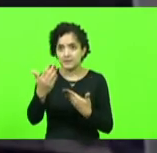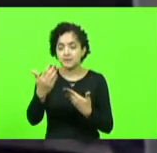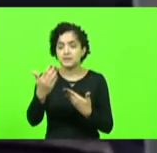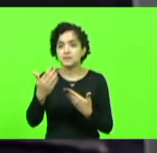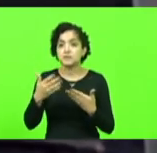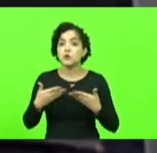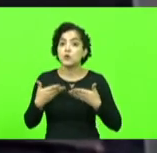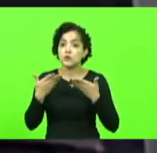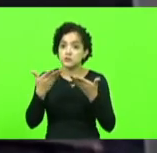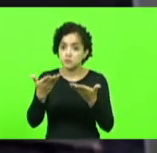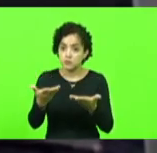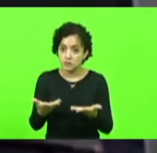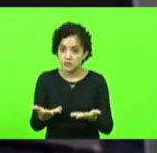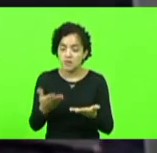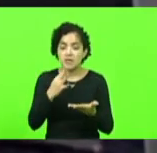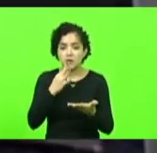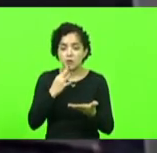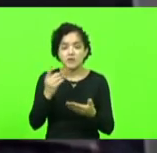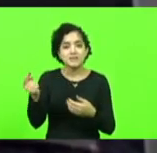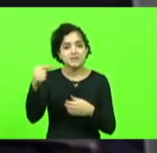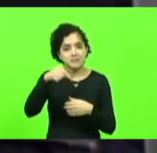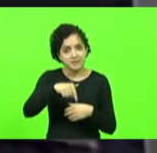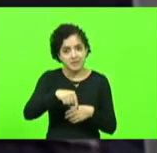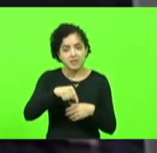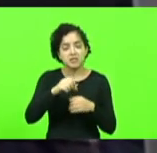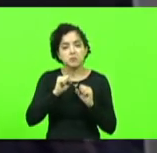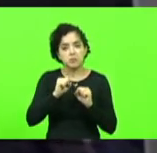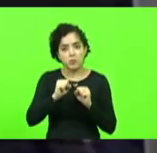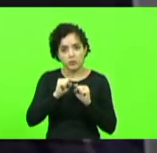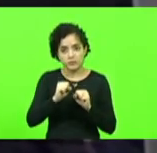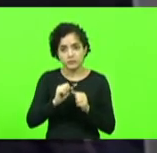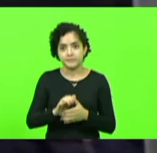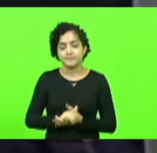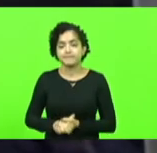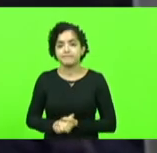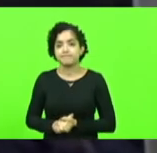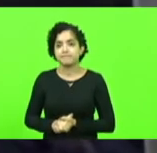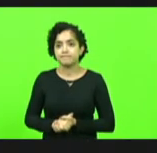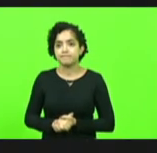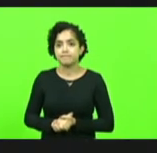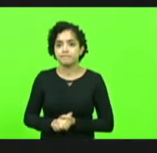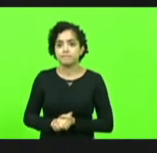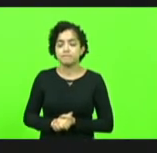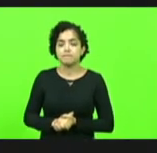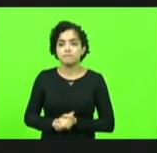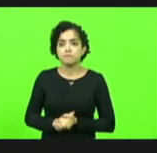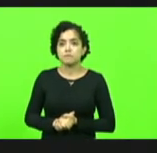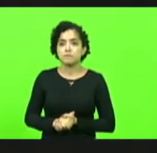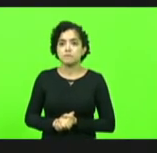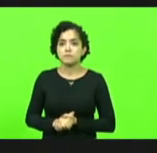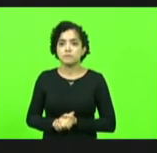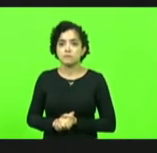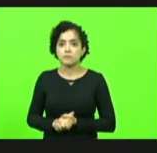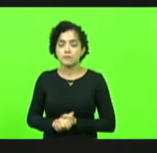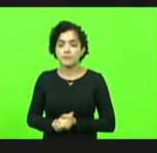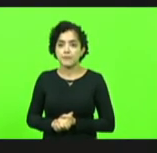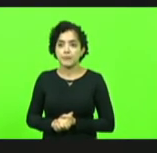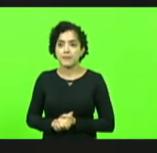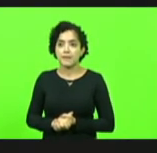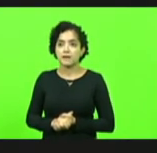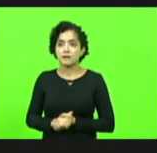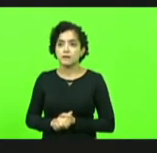se alguém quiser vir conhecer também a instituição e saber um pouquinho mais. Tá bom? Obrigada. Muito obrigado,